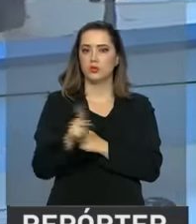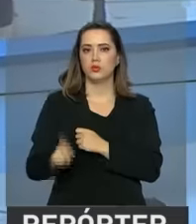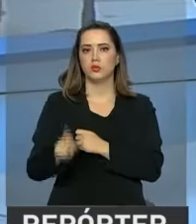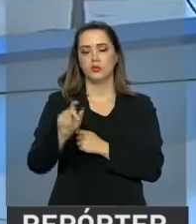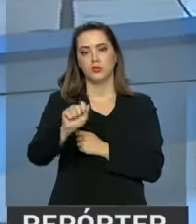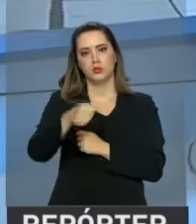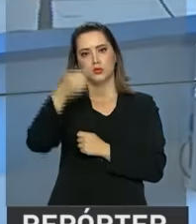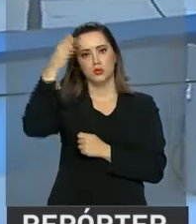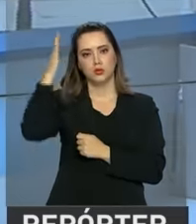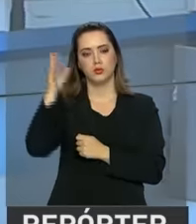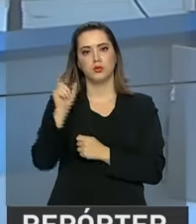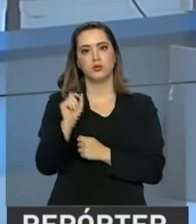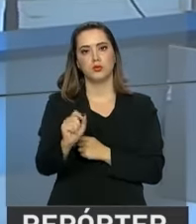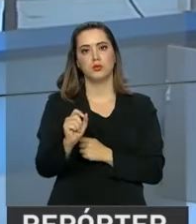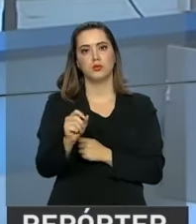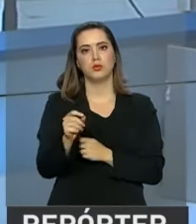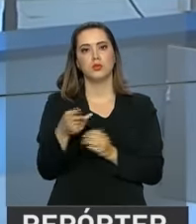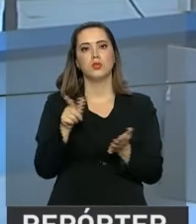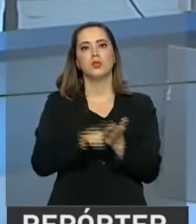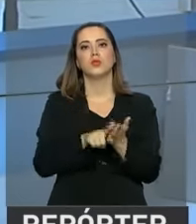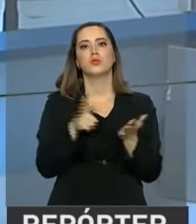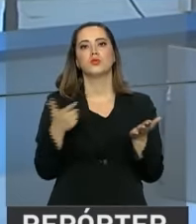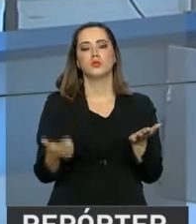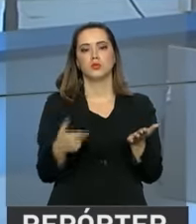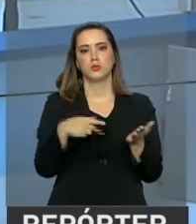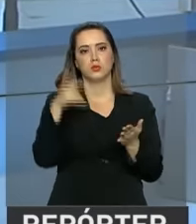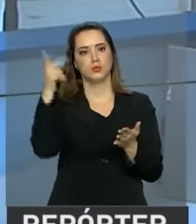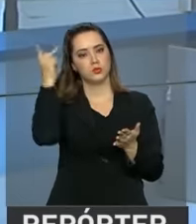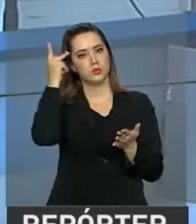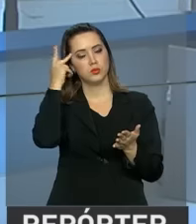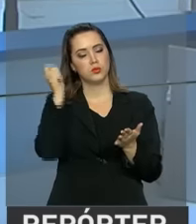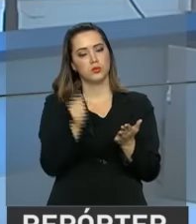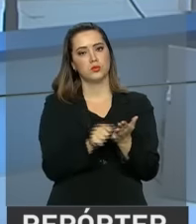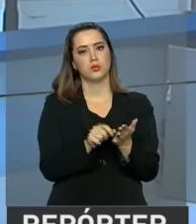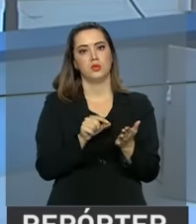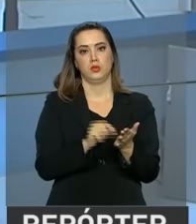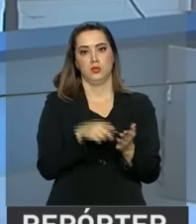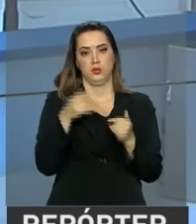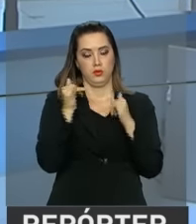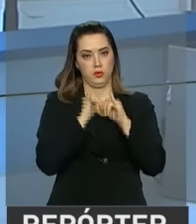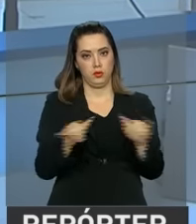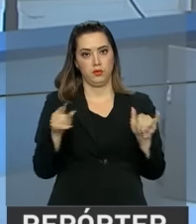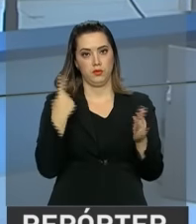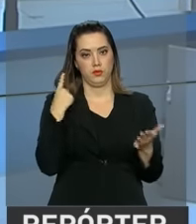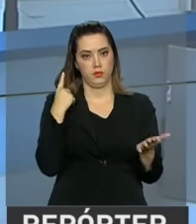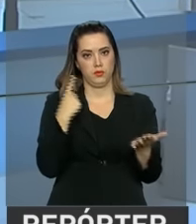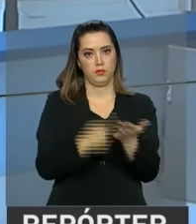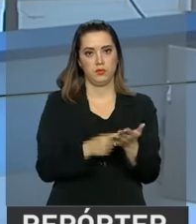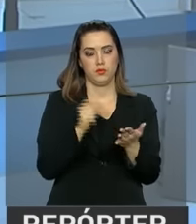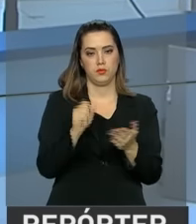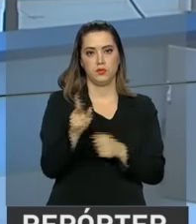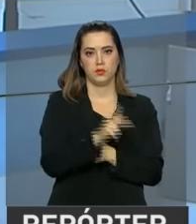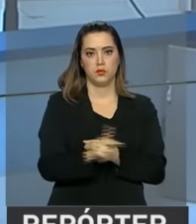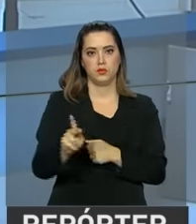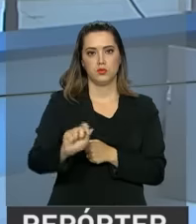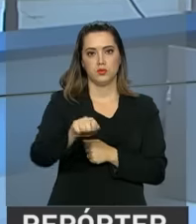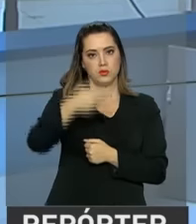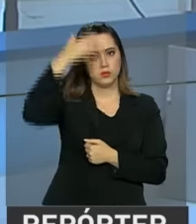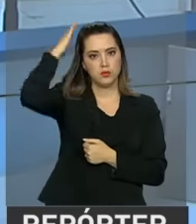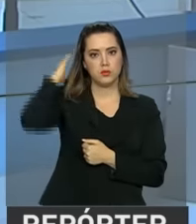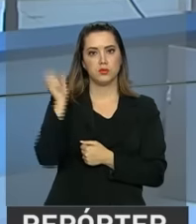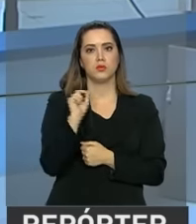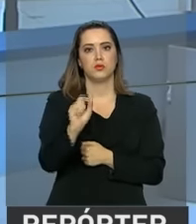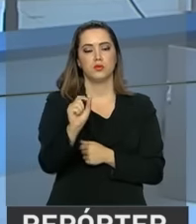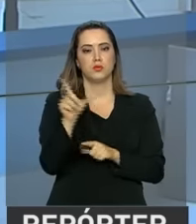a manchete do jornal Estado de São Paulo desta sexta-feira e esclarece que a afirmação do presidente da República em exercício,